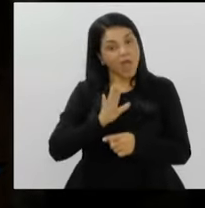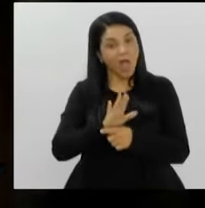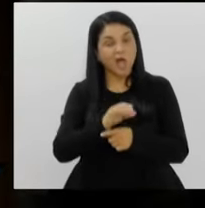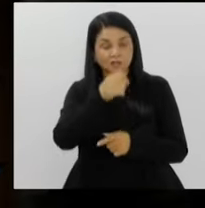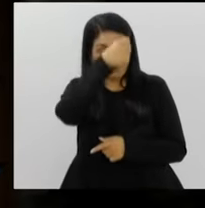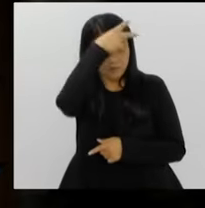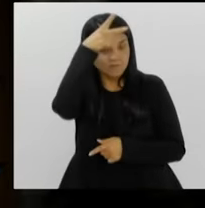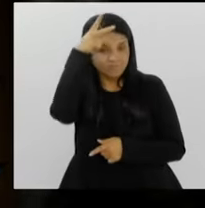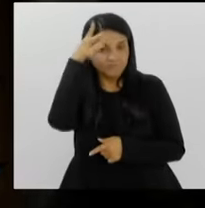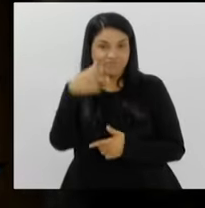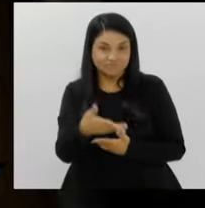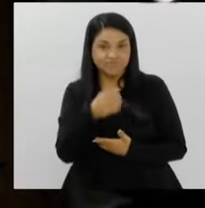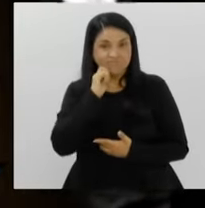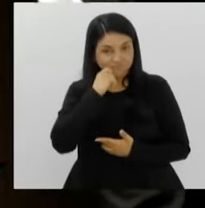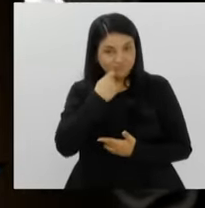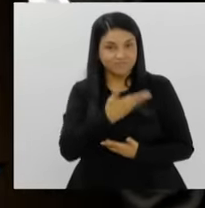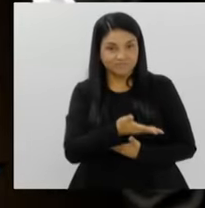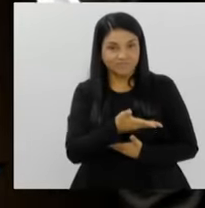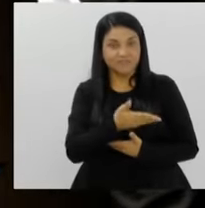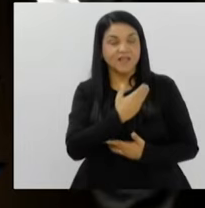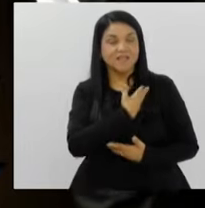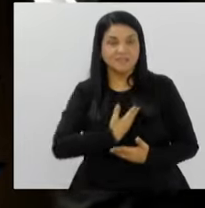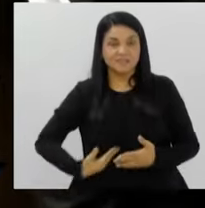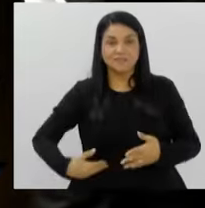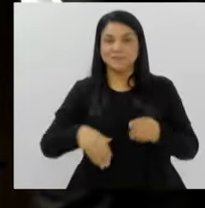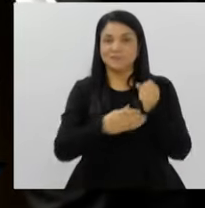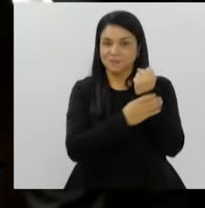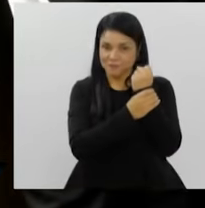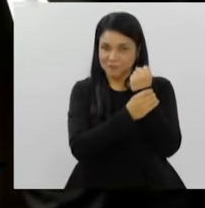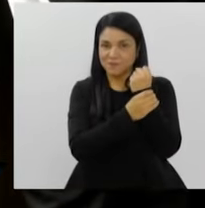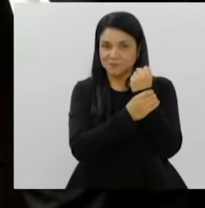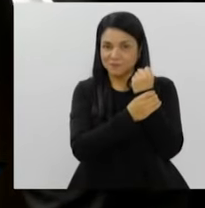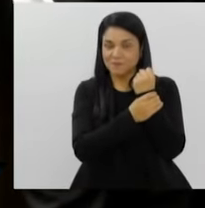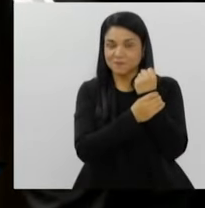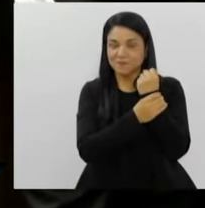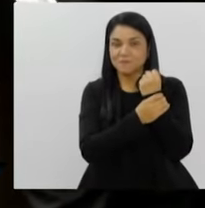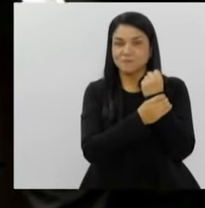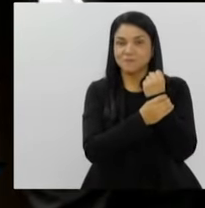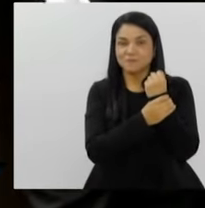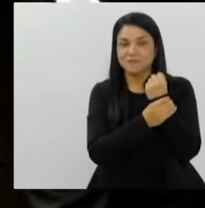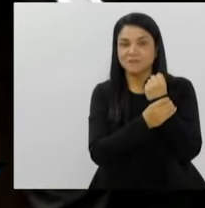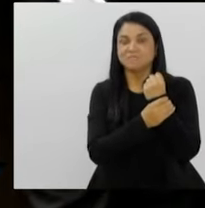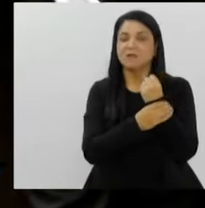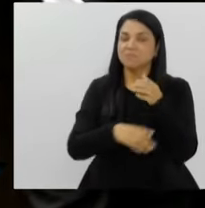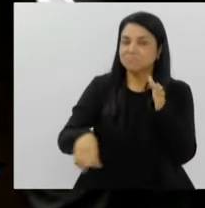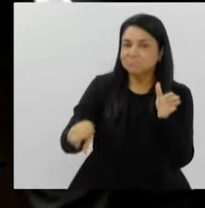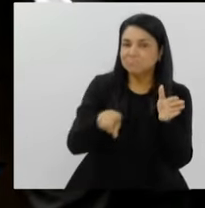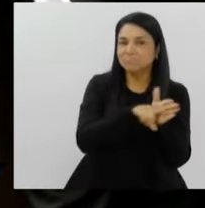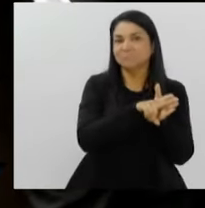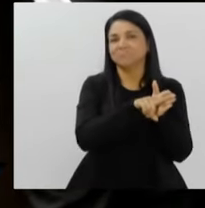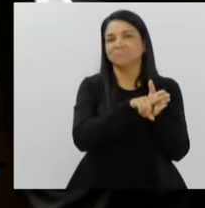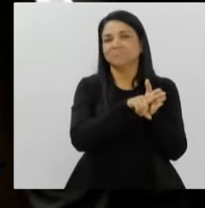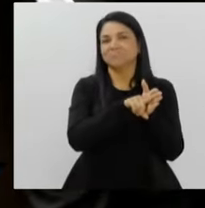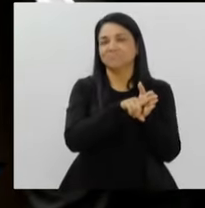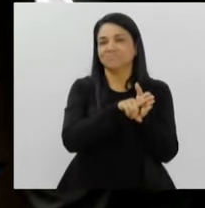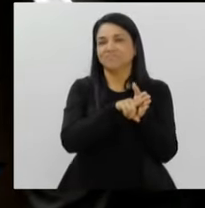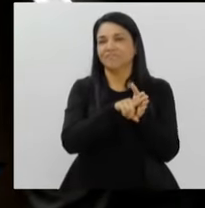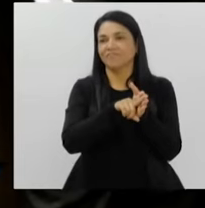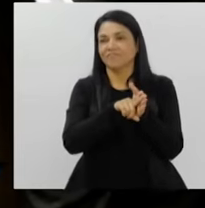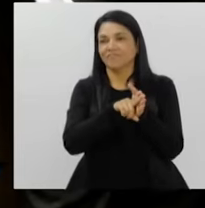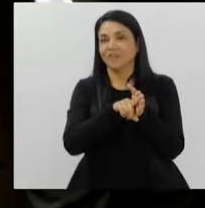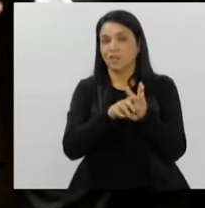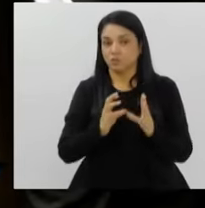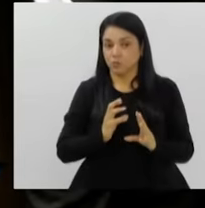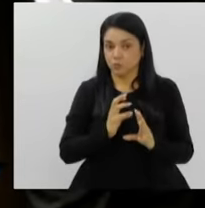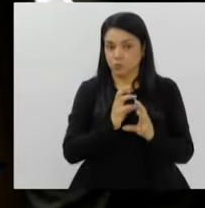segurança pública e vai ser mais um quadro para a deficitária, eu digo isso nos números